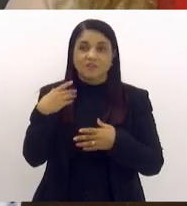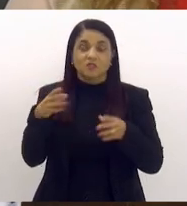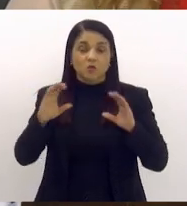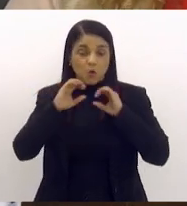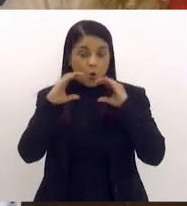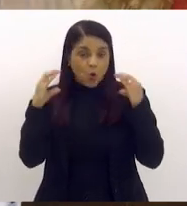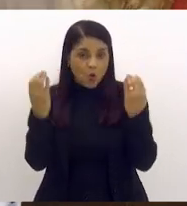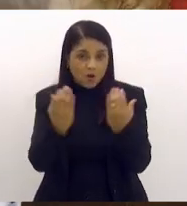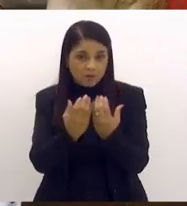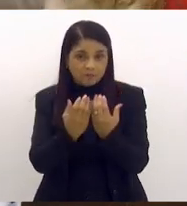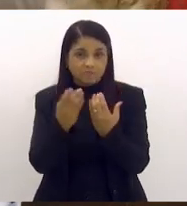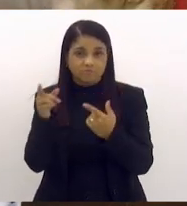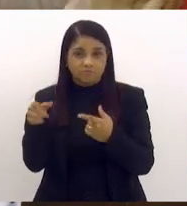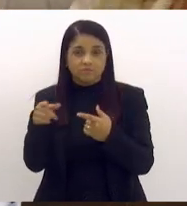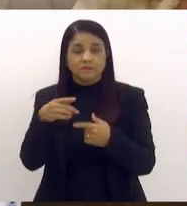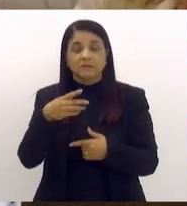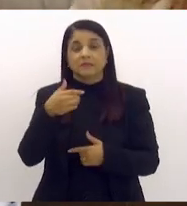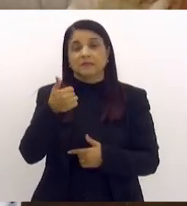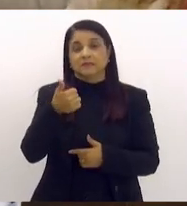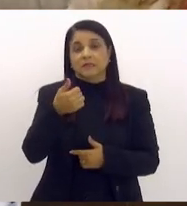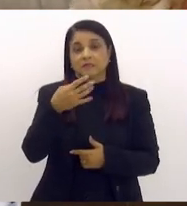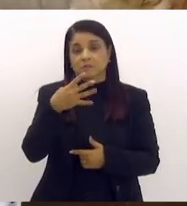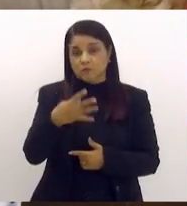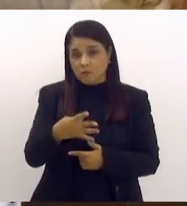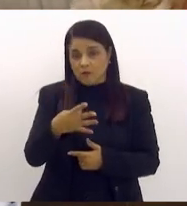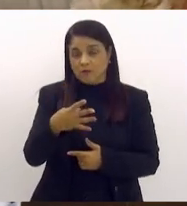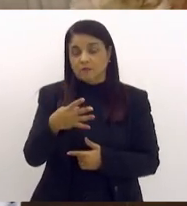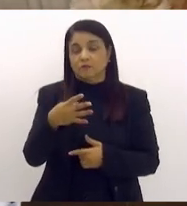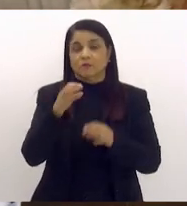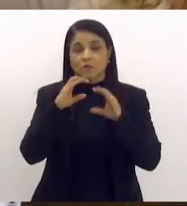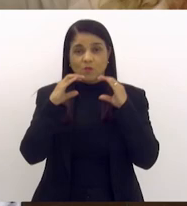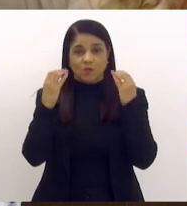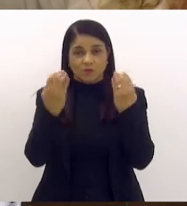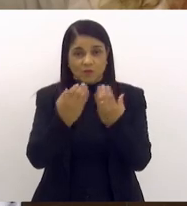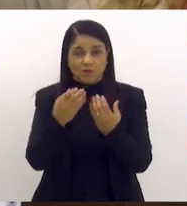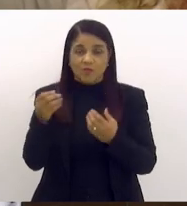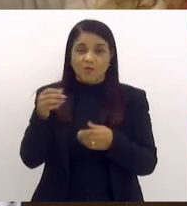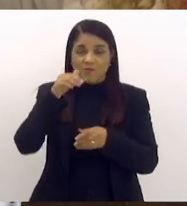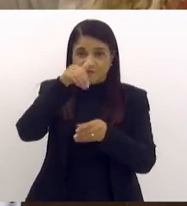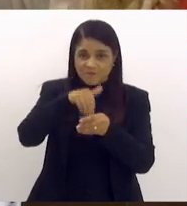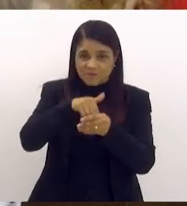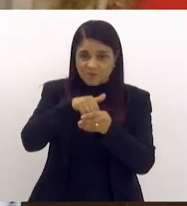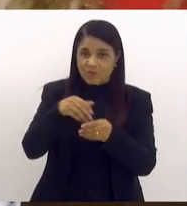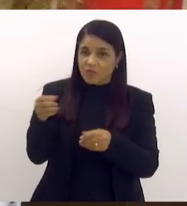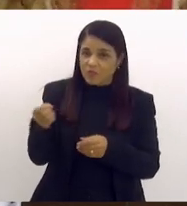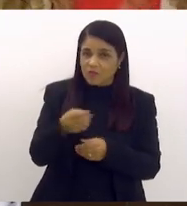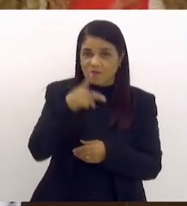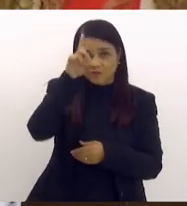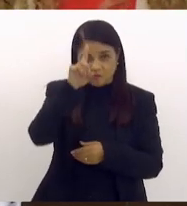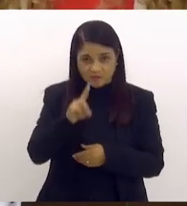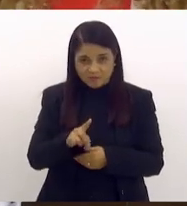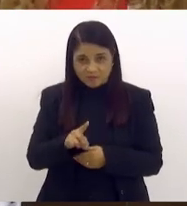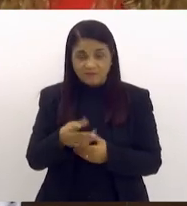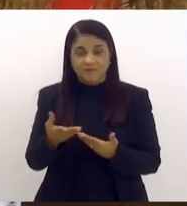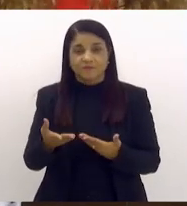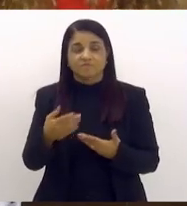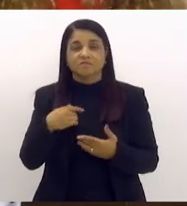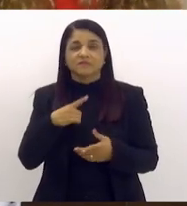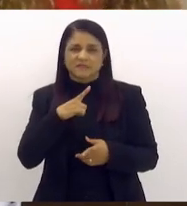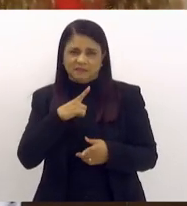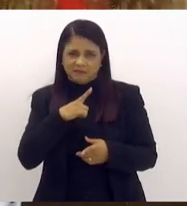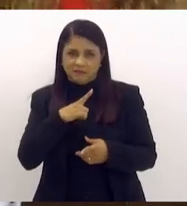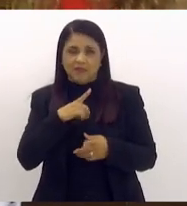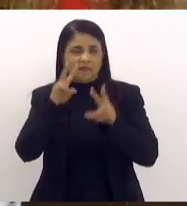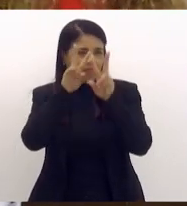congresso nosso 14º congresso elegendo a nova diretoria E é claro que os